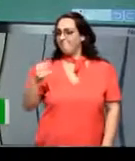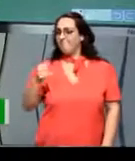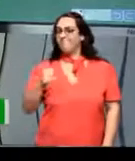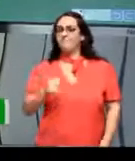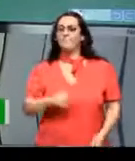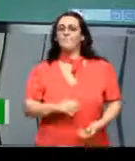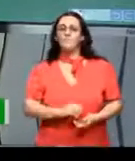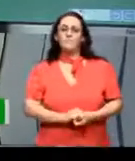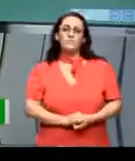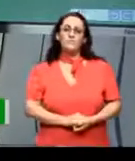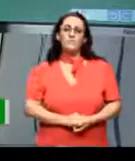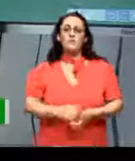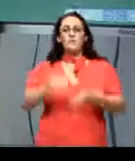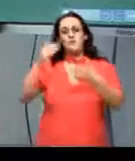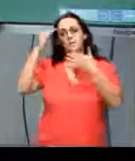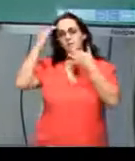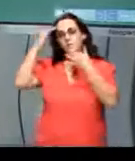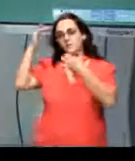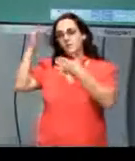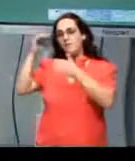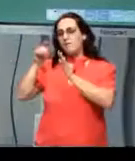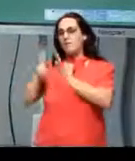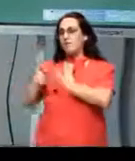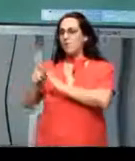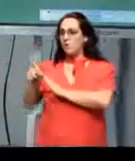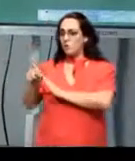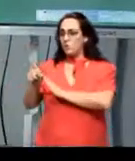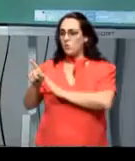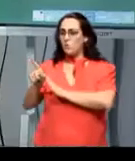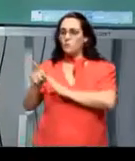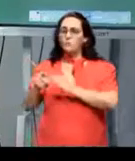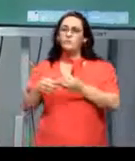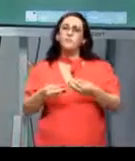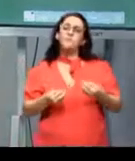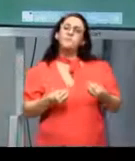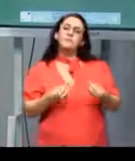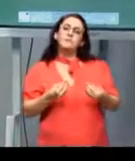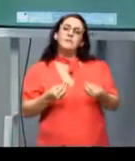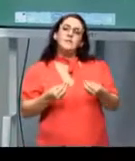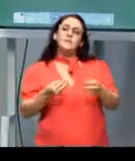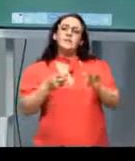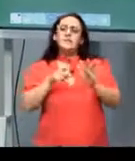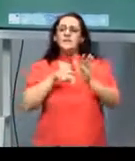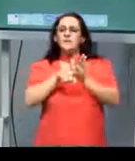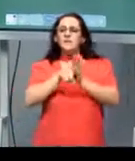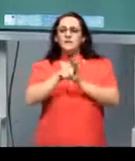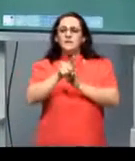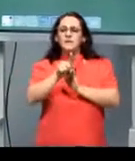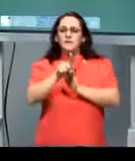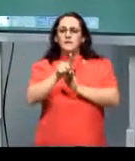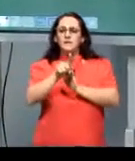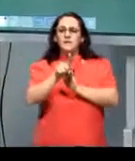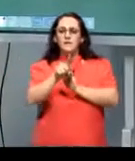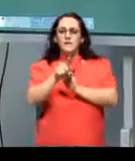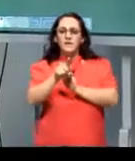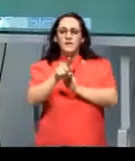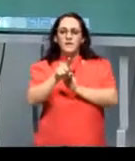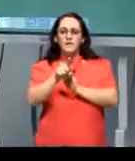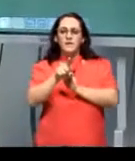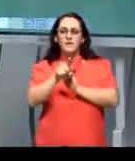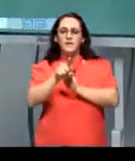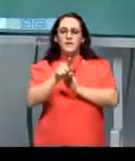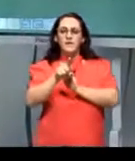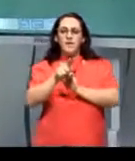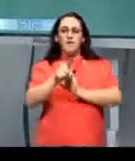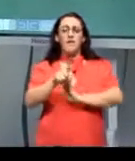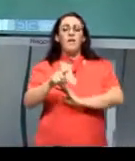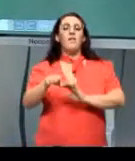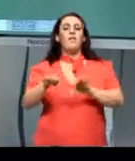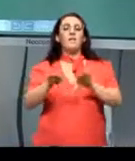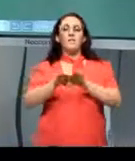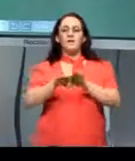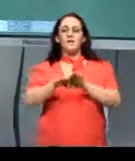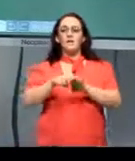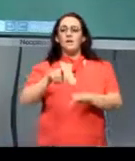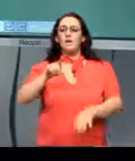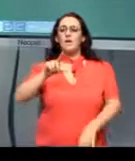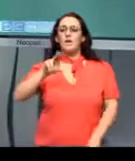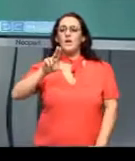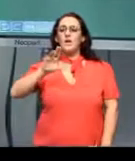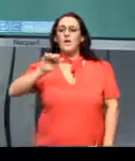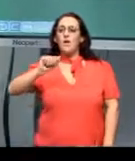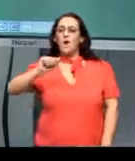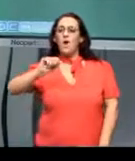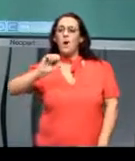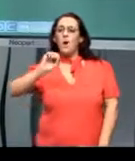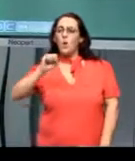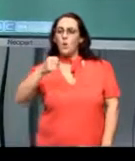pergunta. Divisão de números negativos, né? Essa pergunta é do Lucas, né? O Lucas que